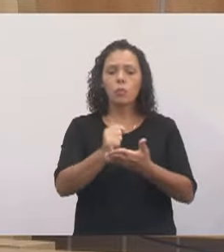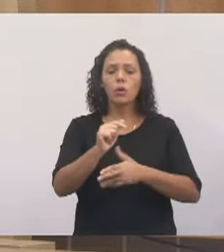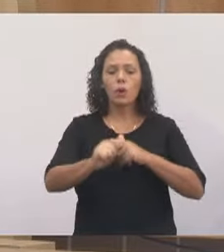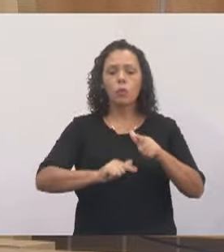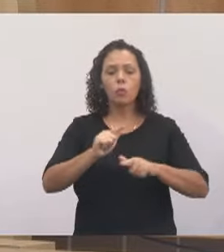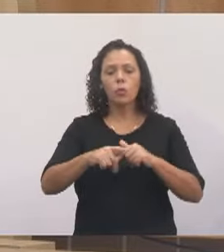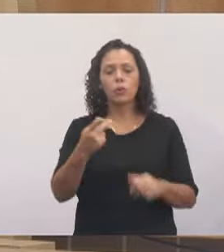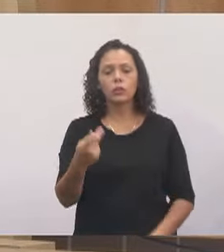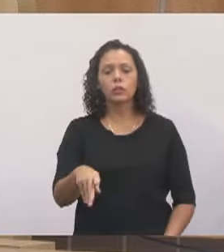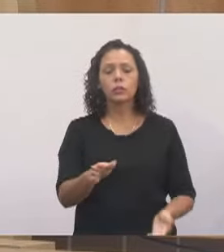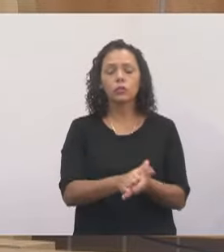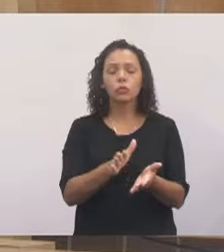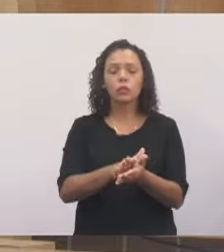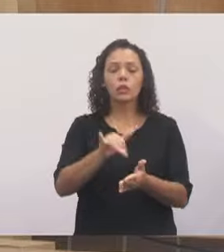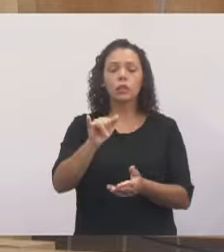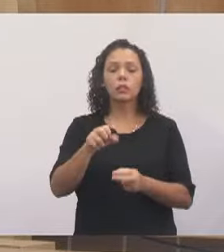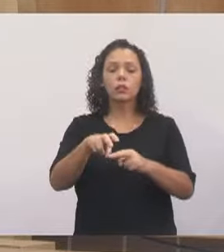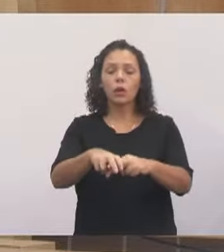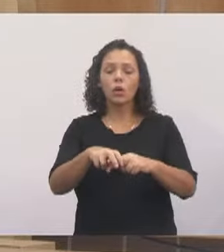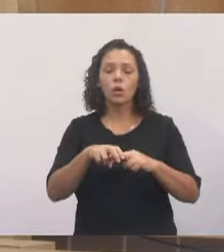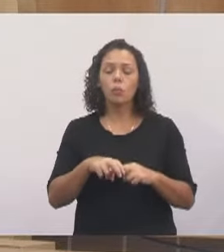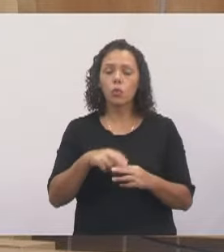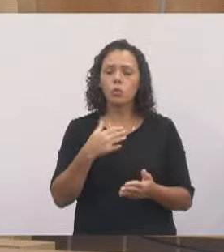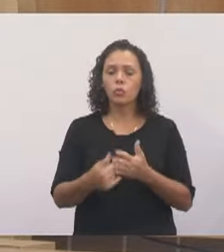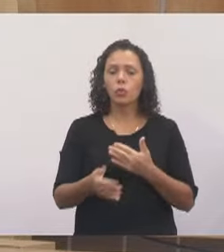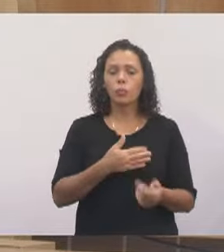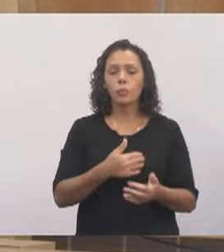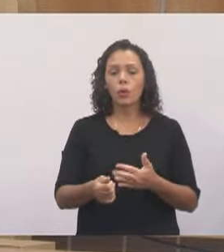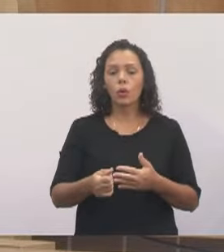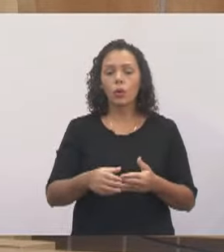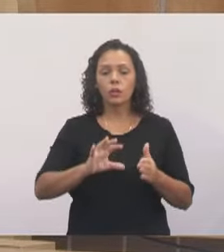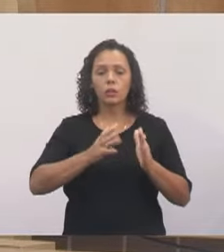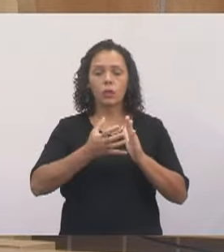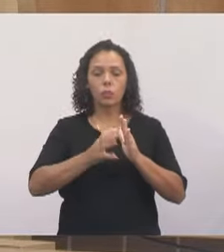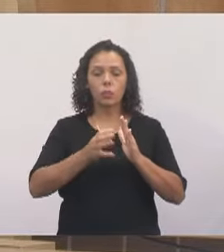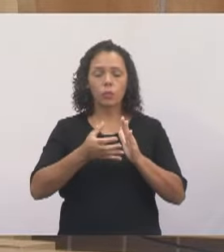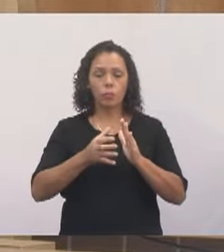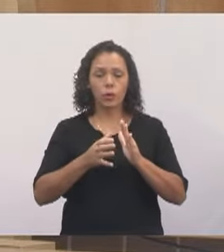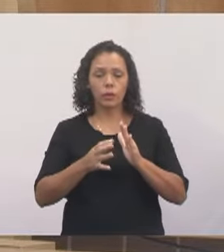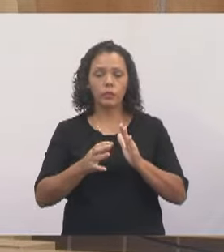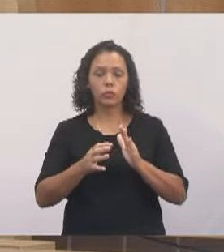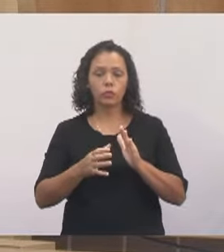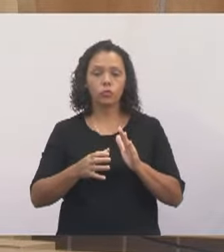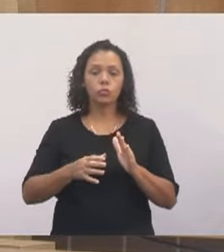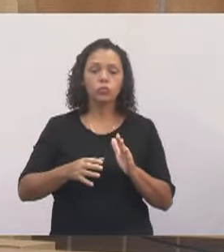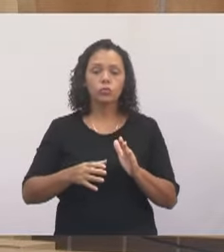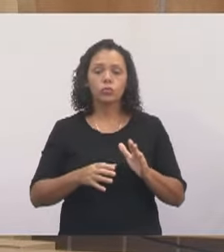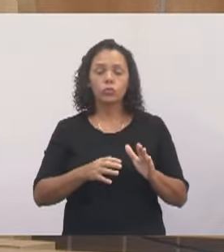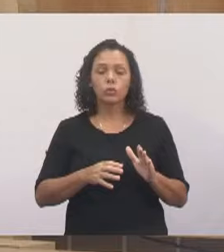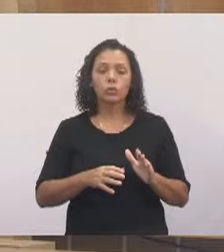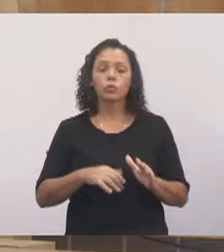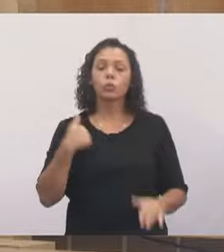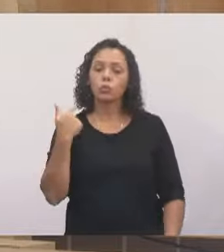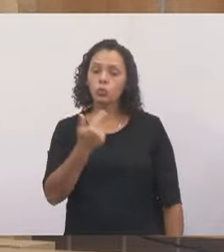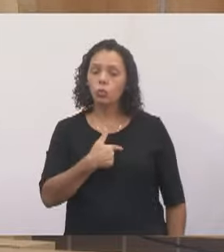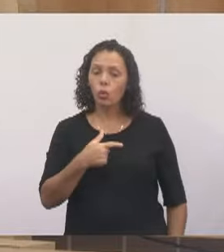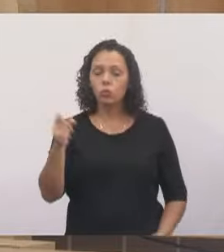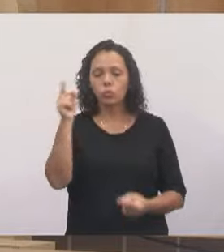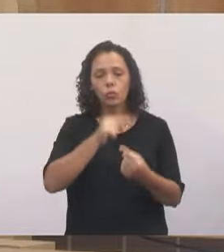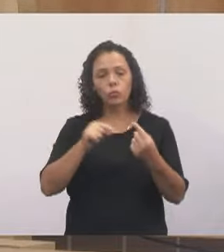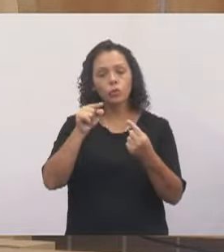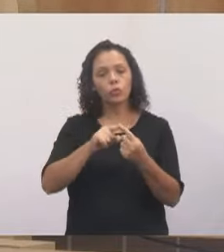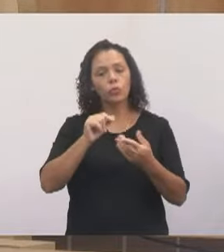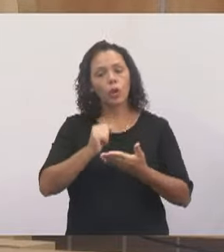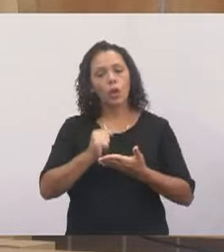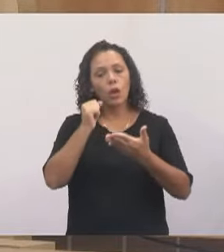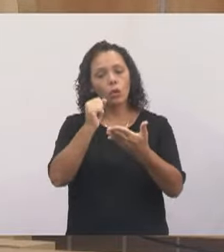da nossa cidade, e é nesse sentido, independente de partido, independente de classe social, estamos aqui para trabalhar em prol